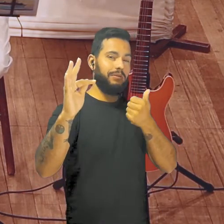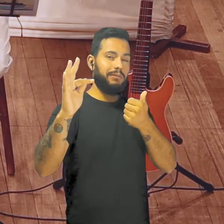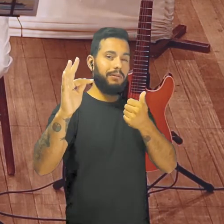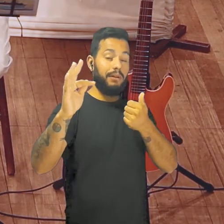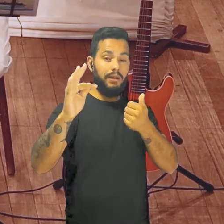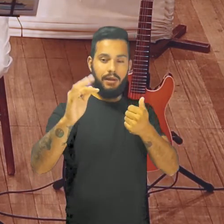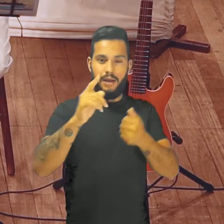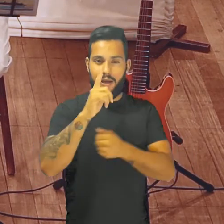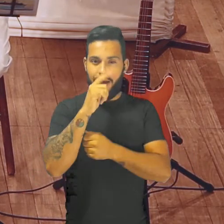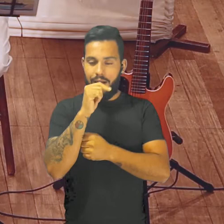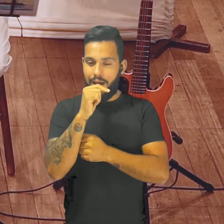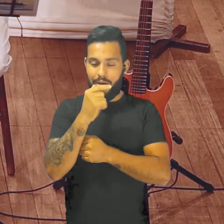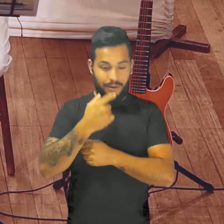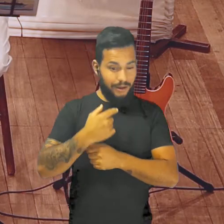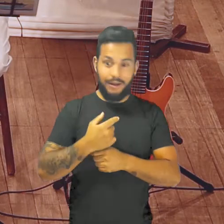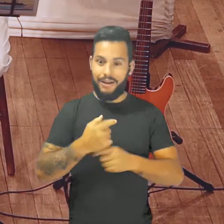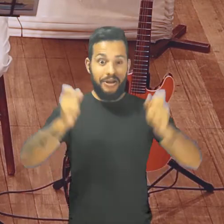Água que possamos nadar.